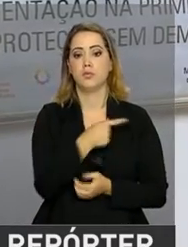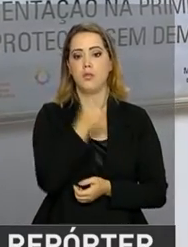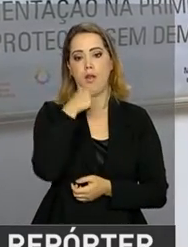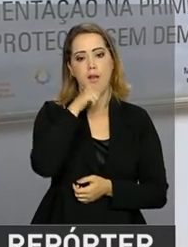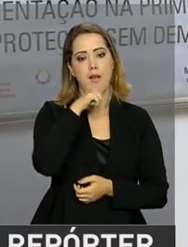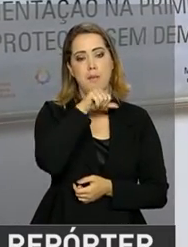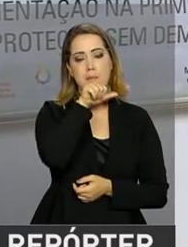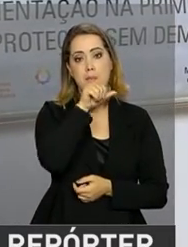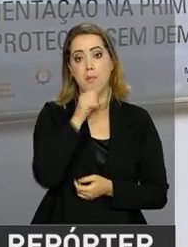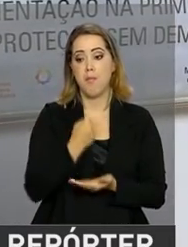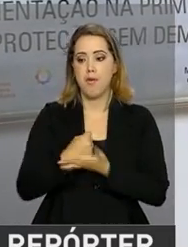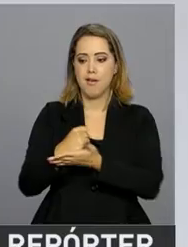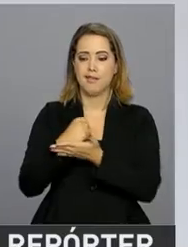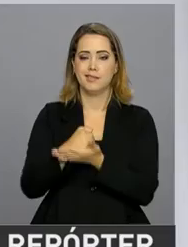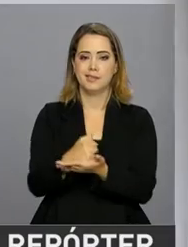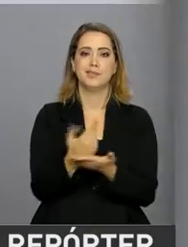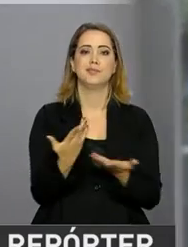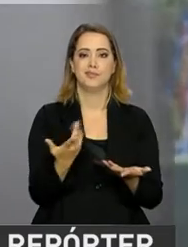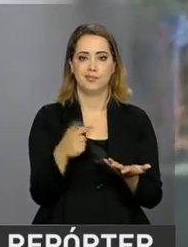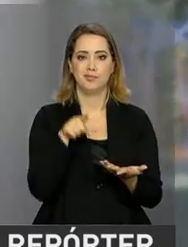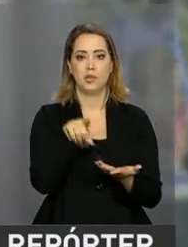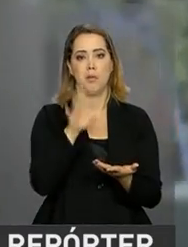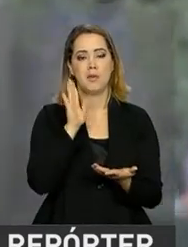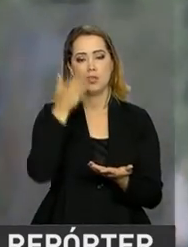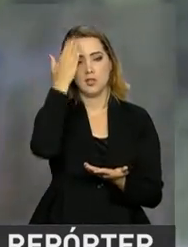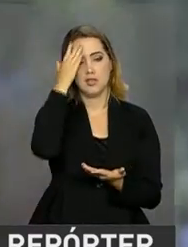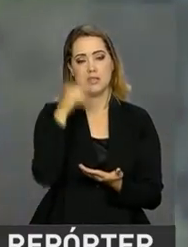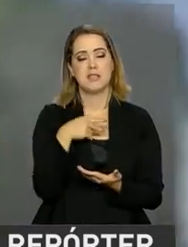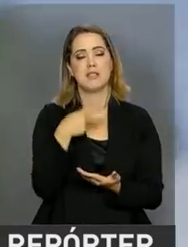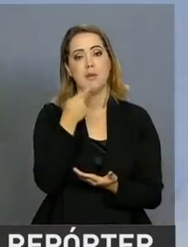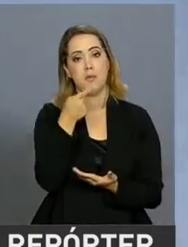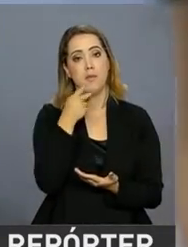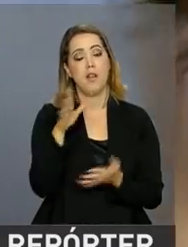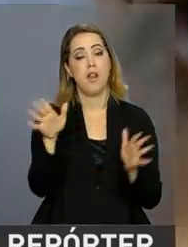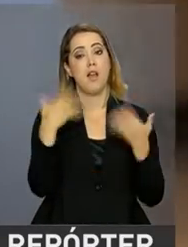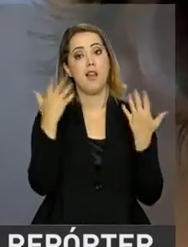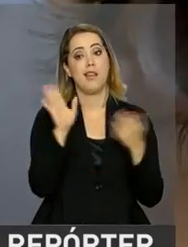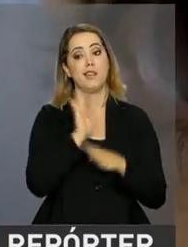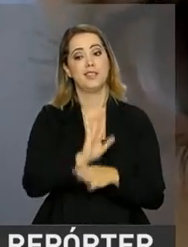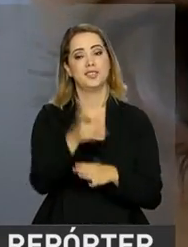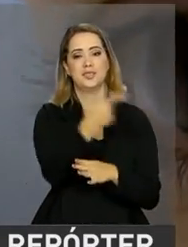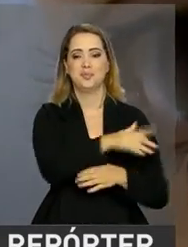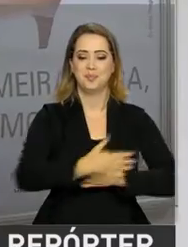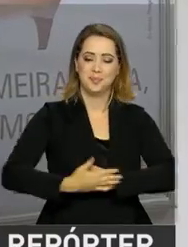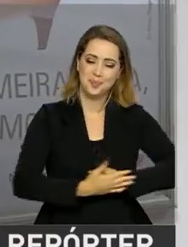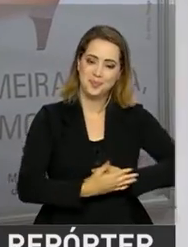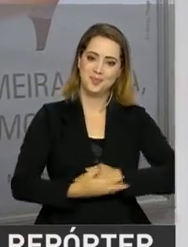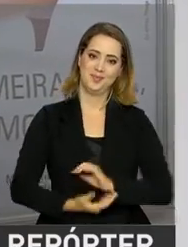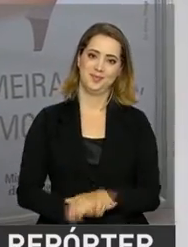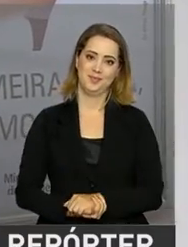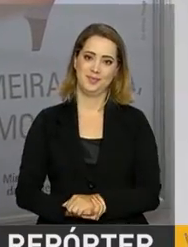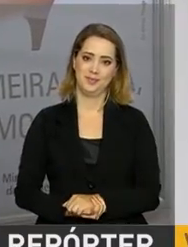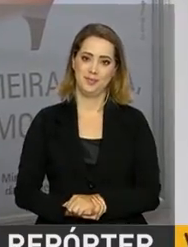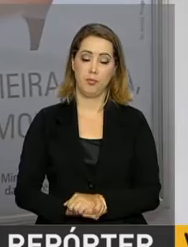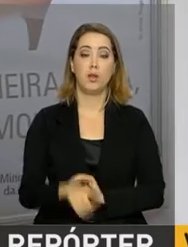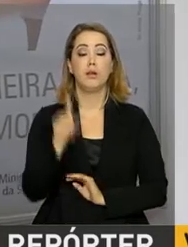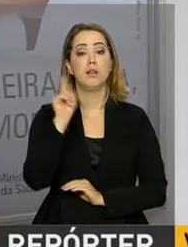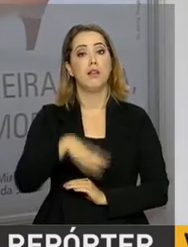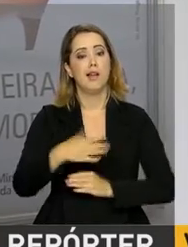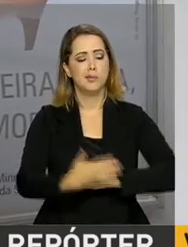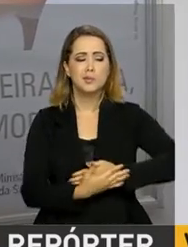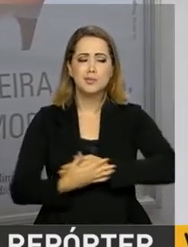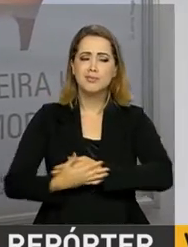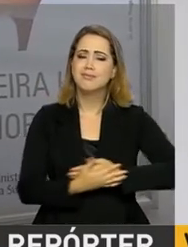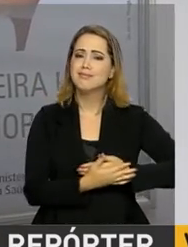doadora há pouco tempo mas já sabe descrever a alegria de ajudar outros bebês são crianças prematuras são crianças